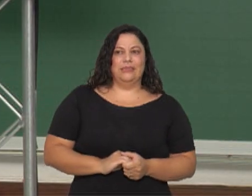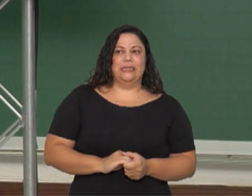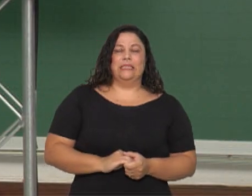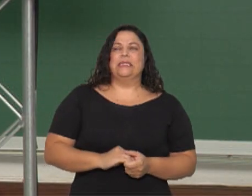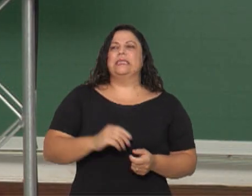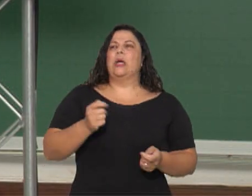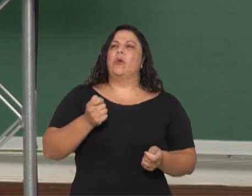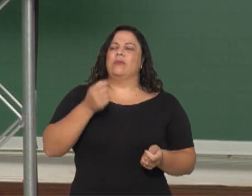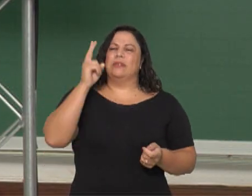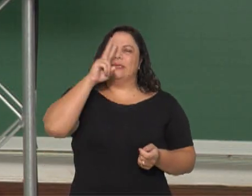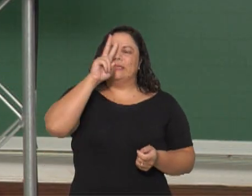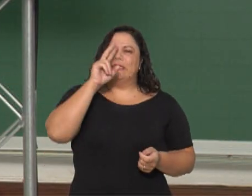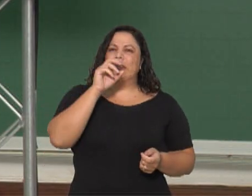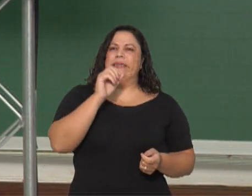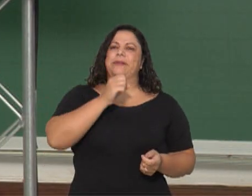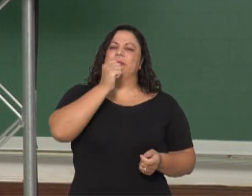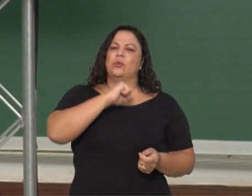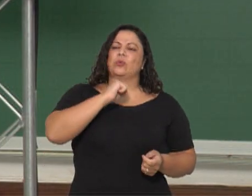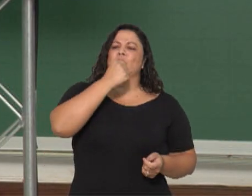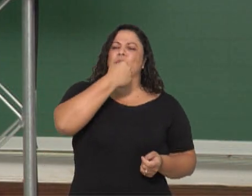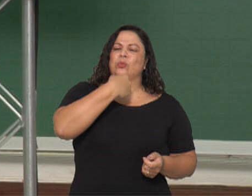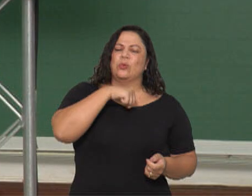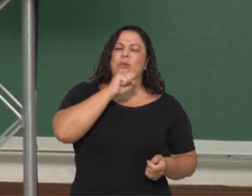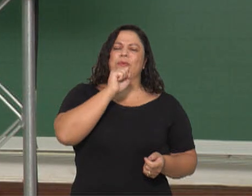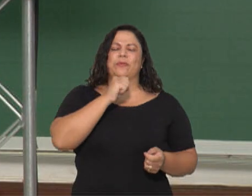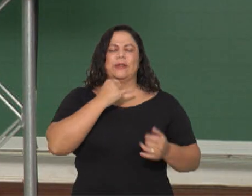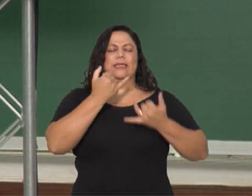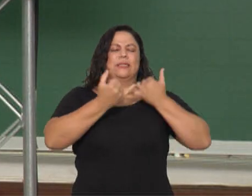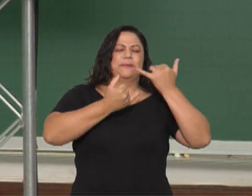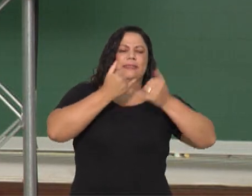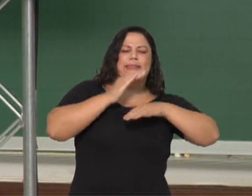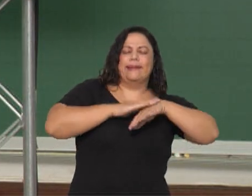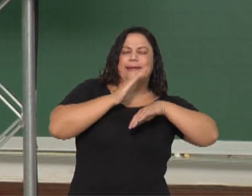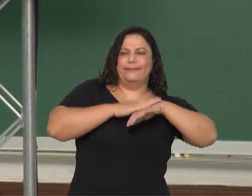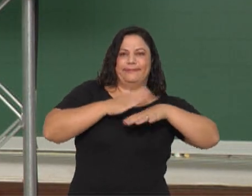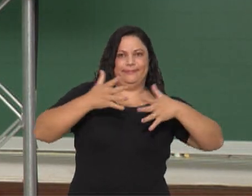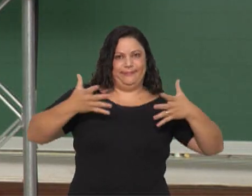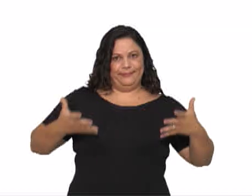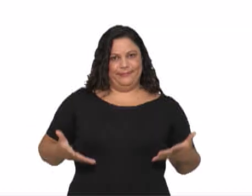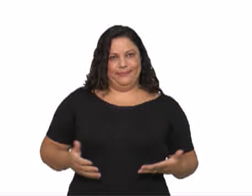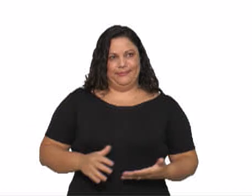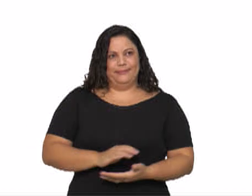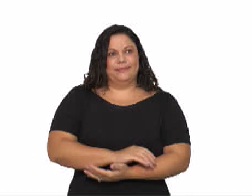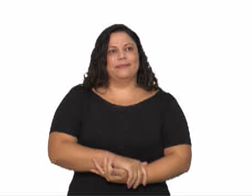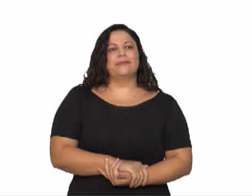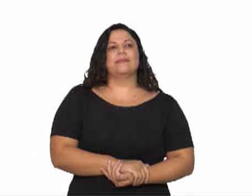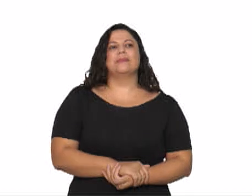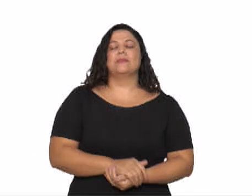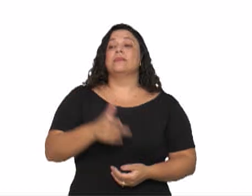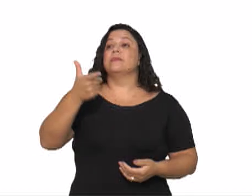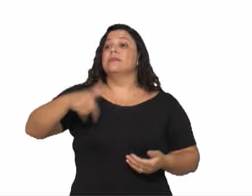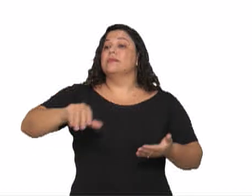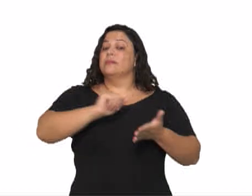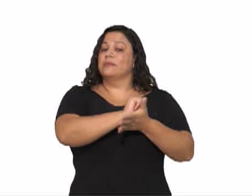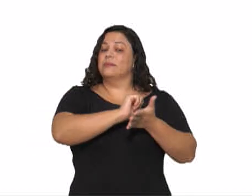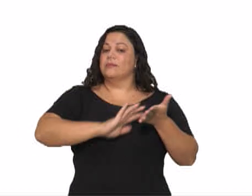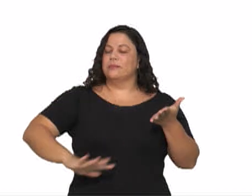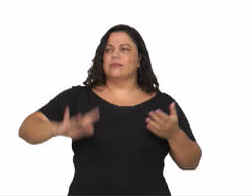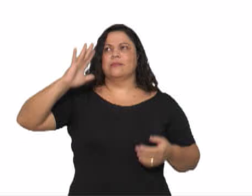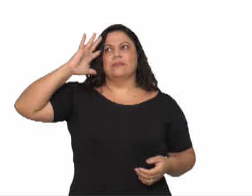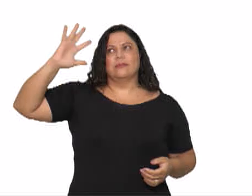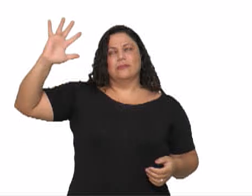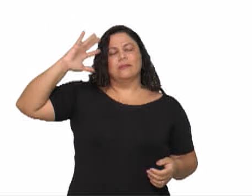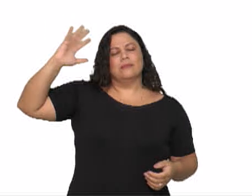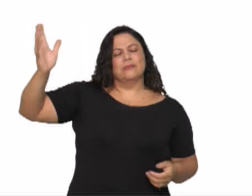sorvete, lembram? Andar no carrossel, ok? Vamos lá? Outro exercício, outra